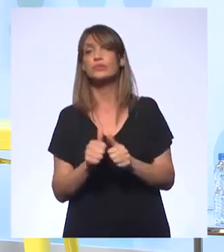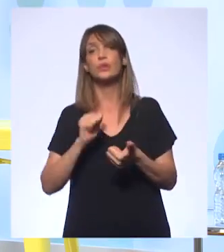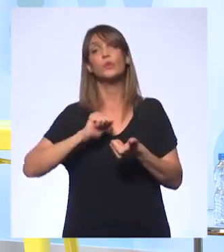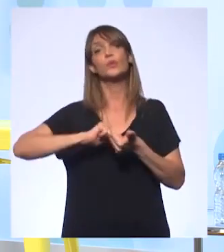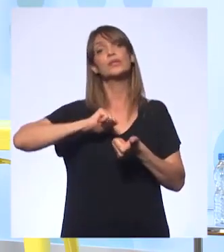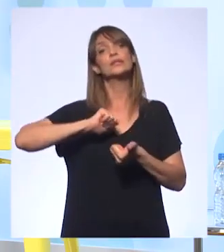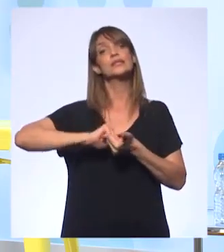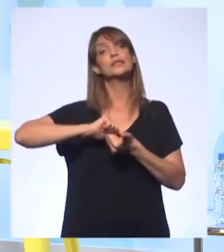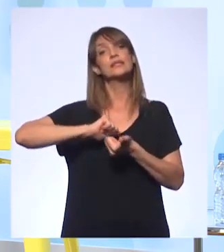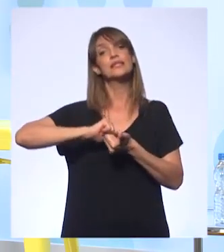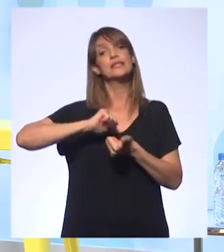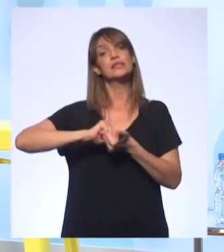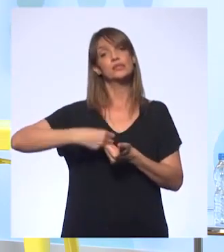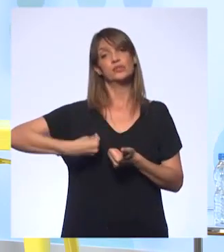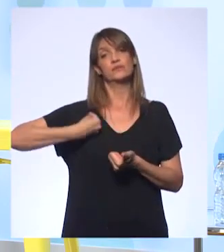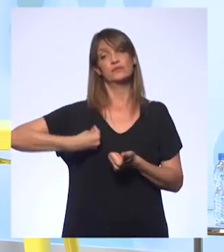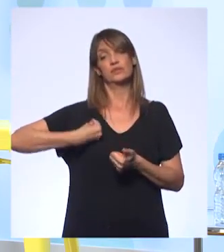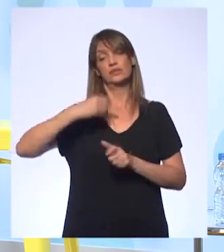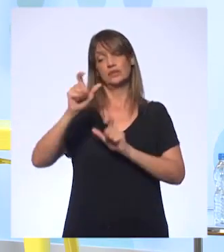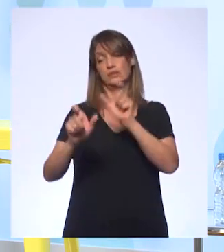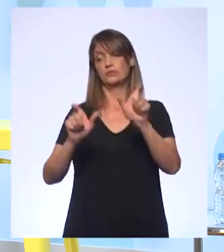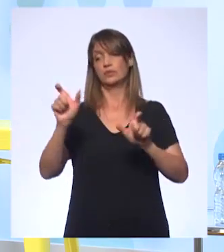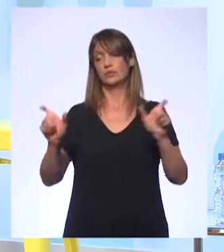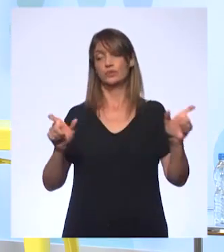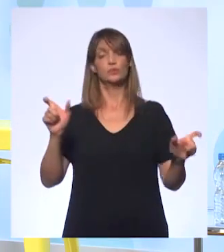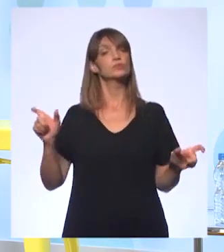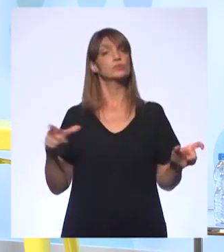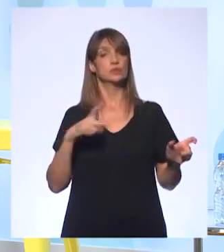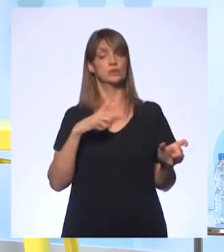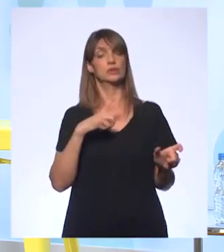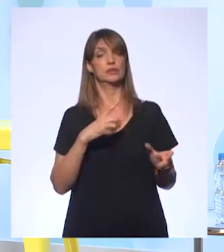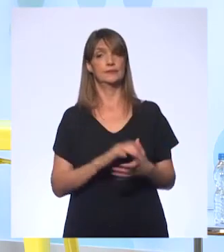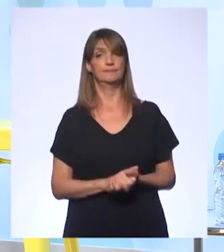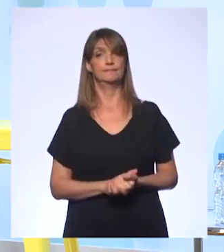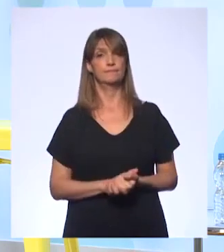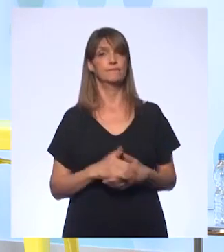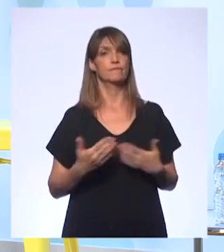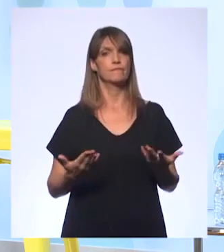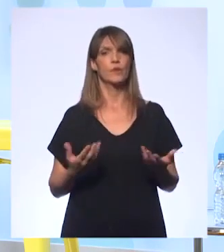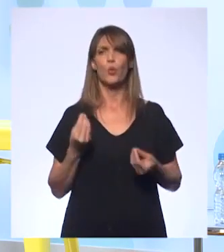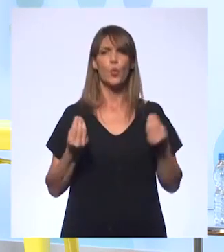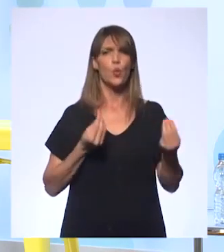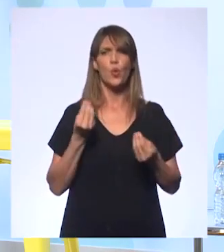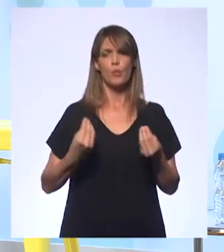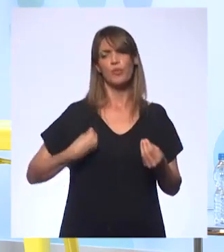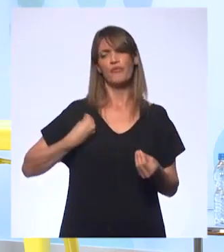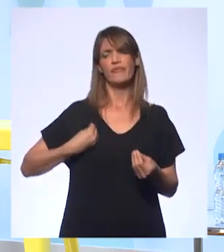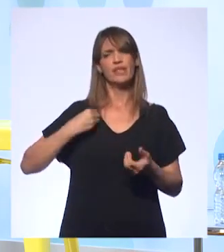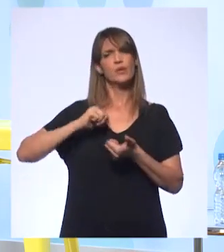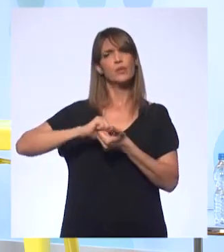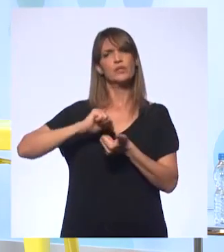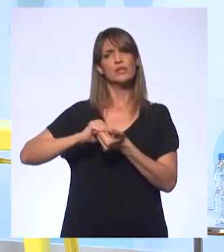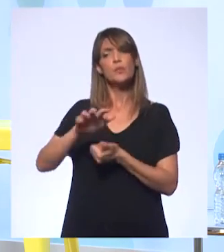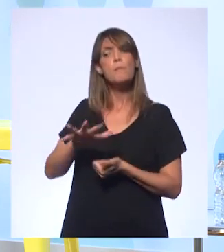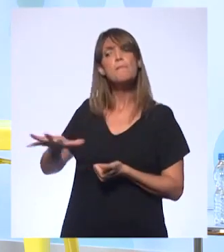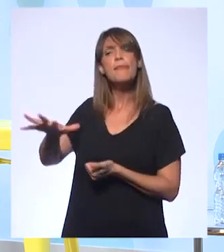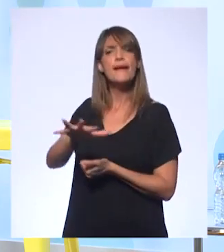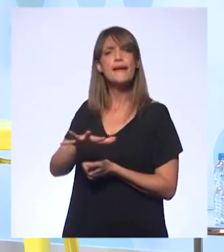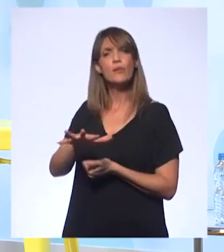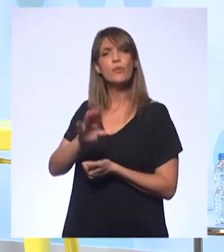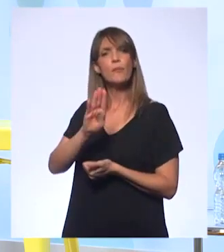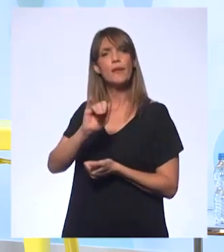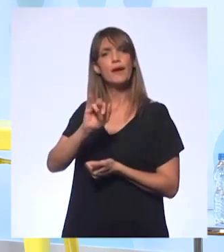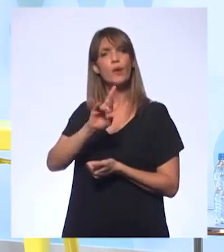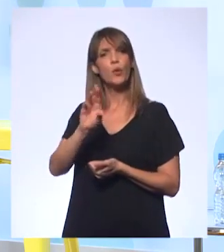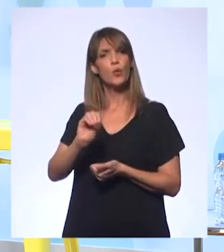de vida dos indivíduos, né? E aí a gente começa a pensar, né, como é a qualidade de vida do bairro em que você mora, né?